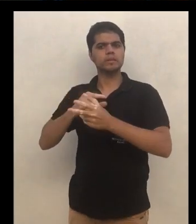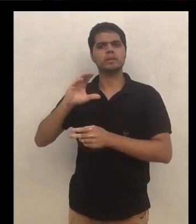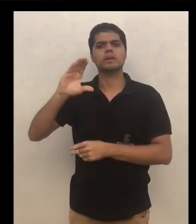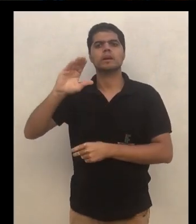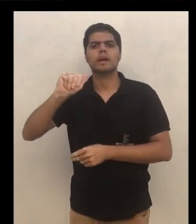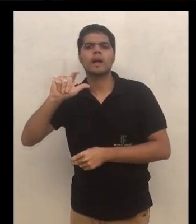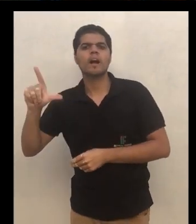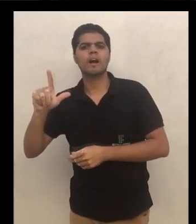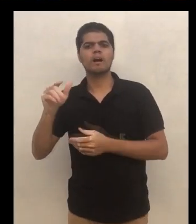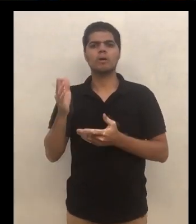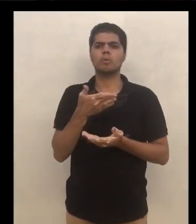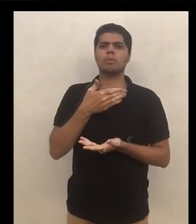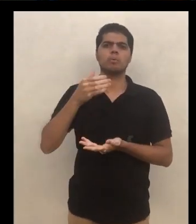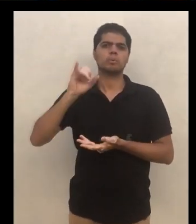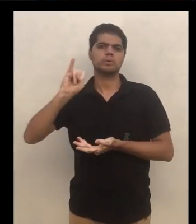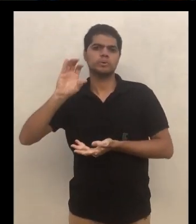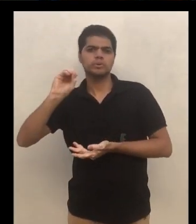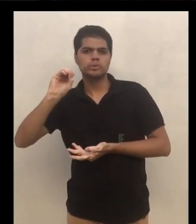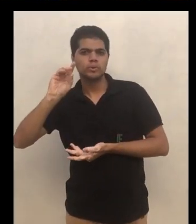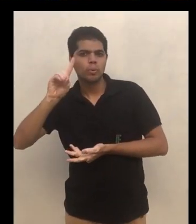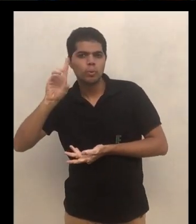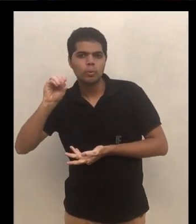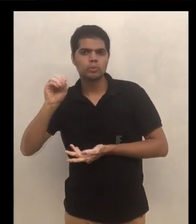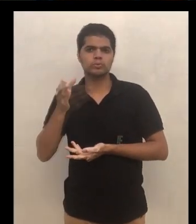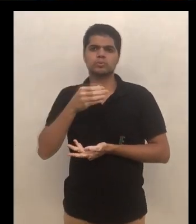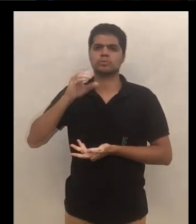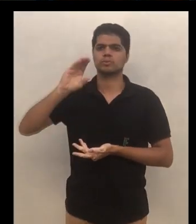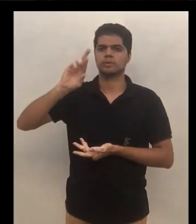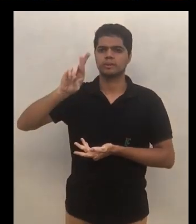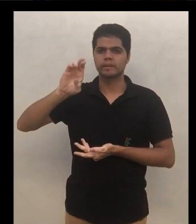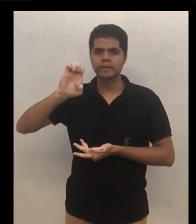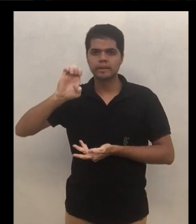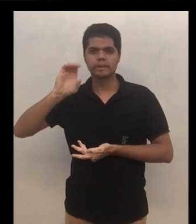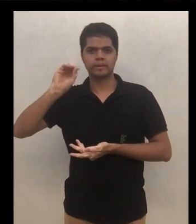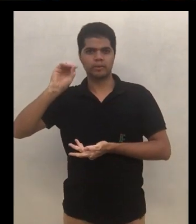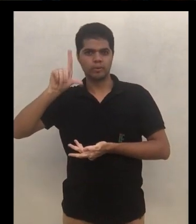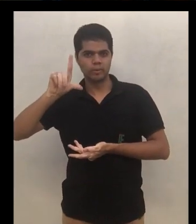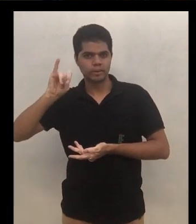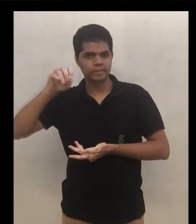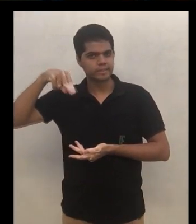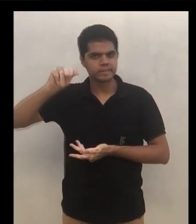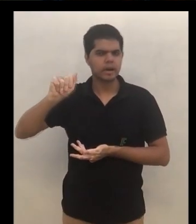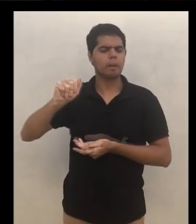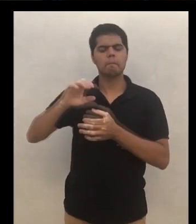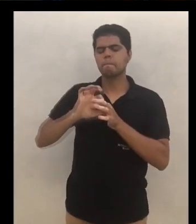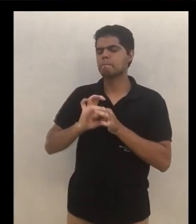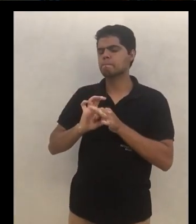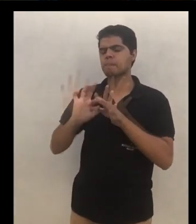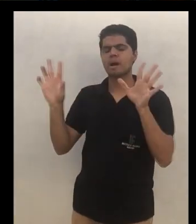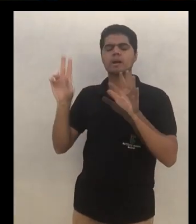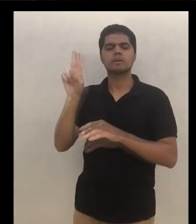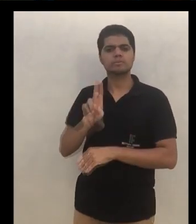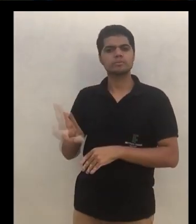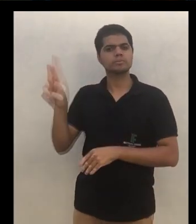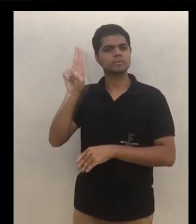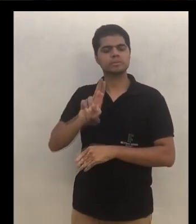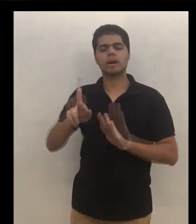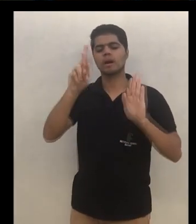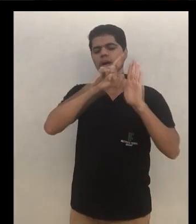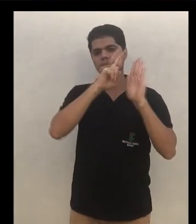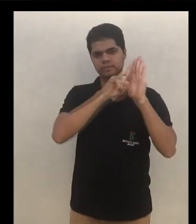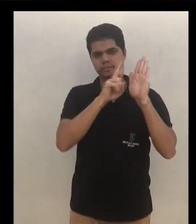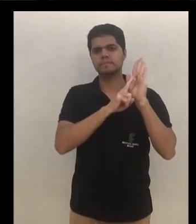o iodo, a creolina, todos são usados, todos são previstos na instrução normativa. Tá? As